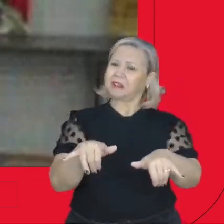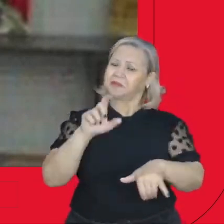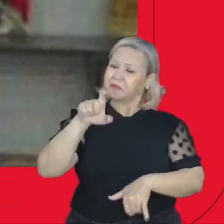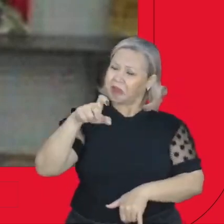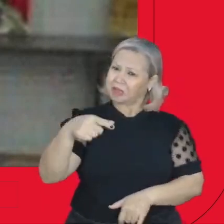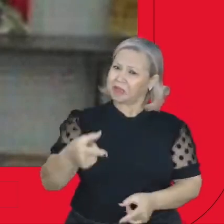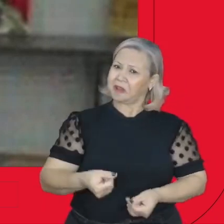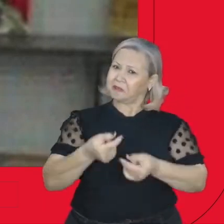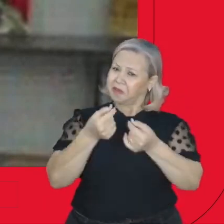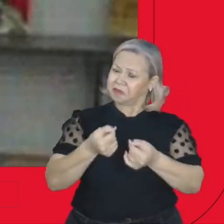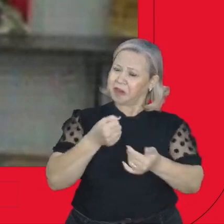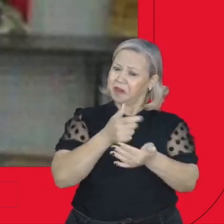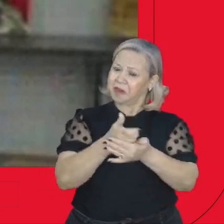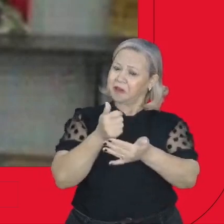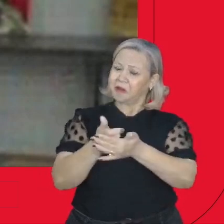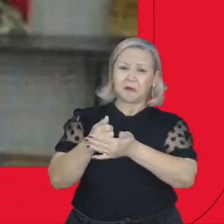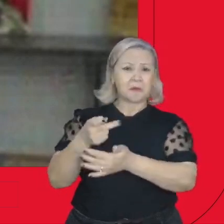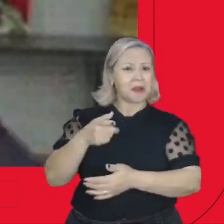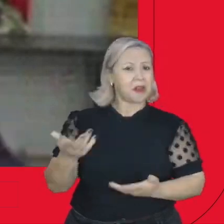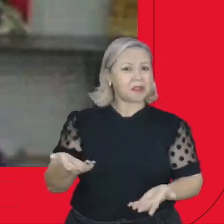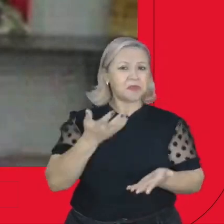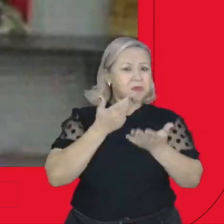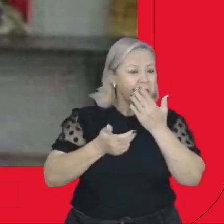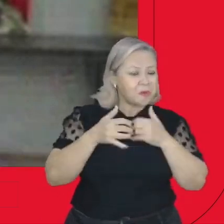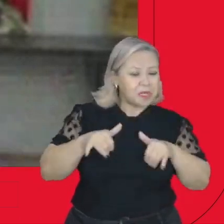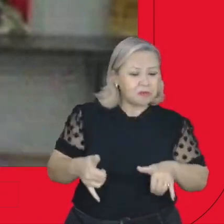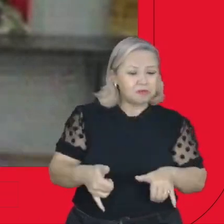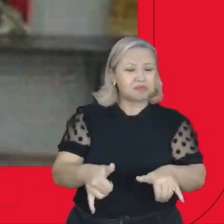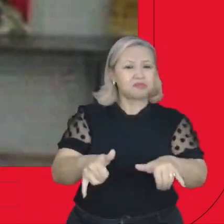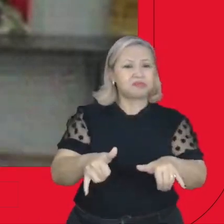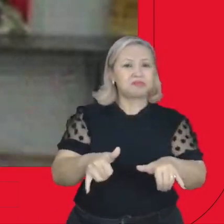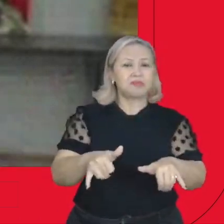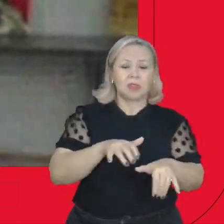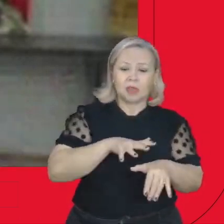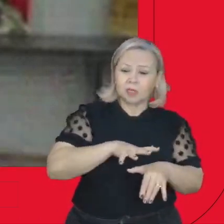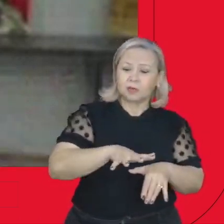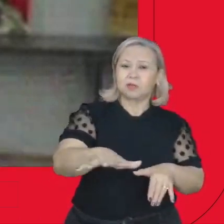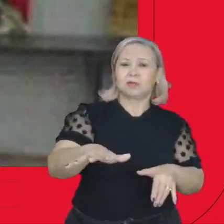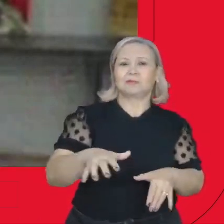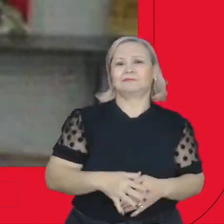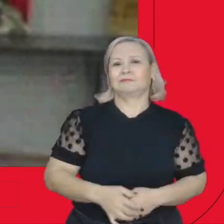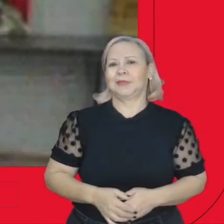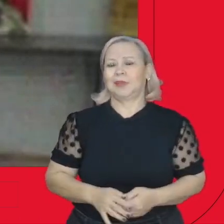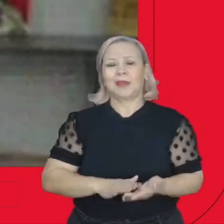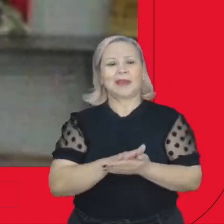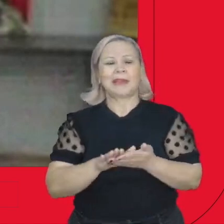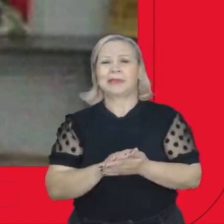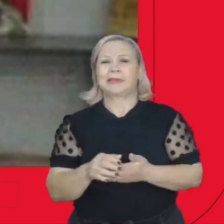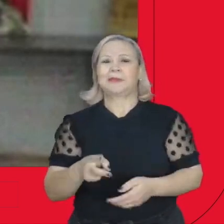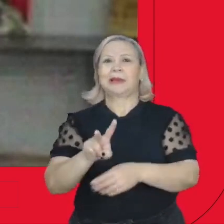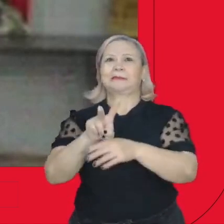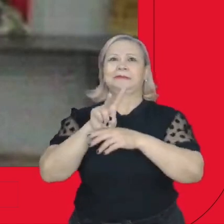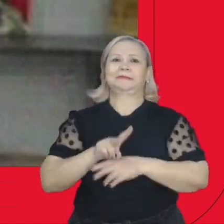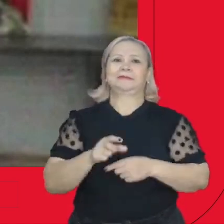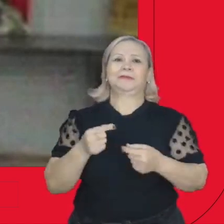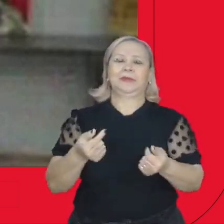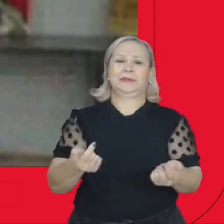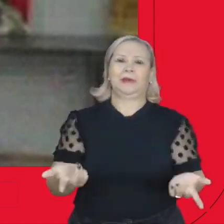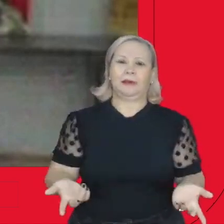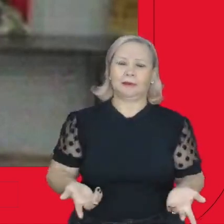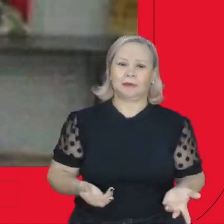dinheiro e comprar a sua cesta, encher o carrinho no final do mês, sem precisar financiar. Hoje,